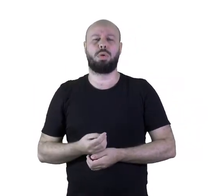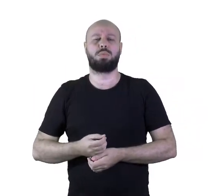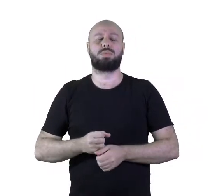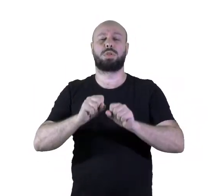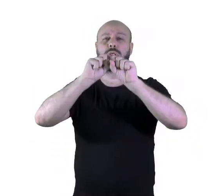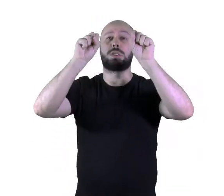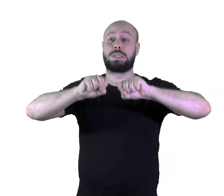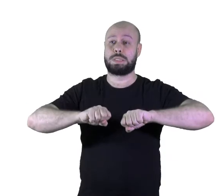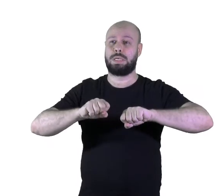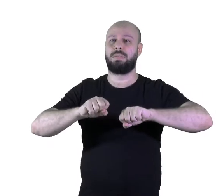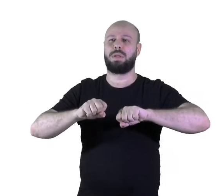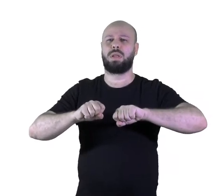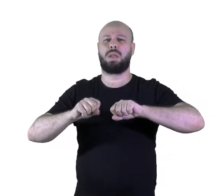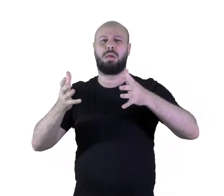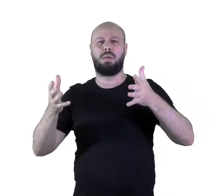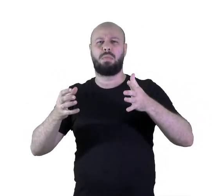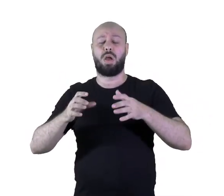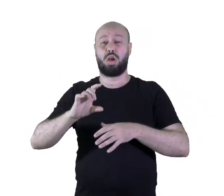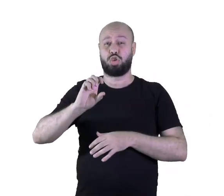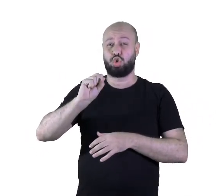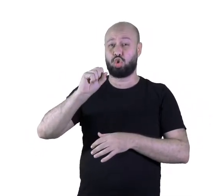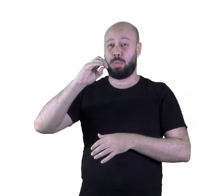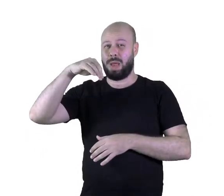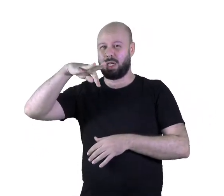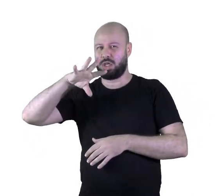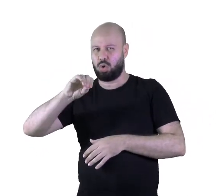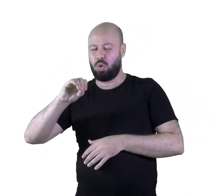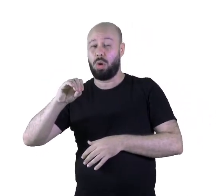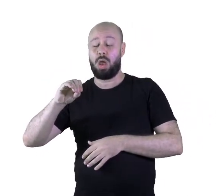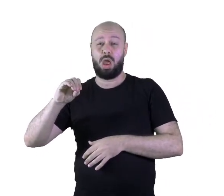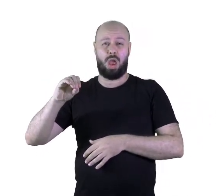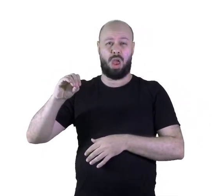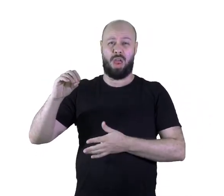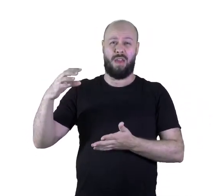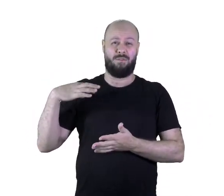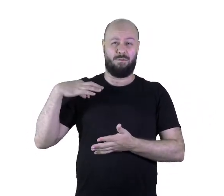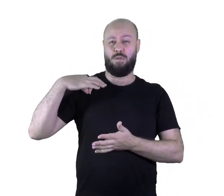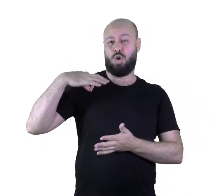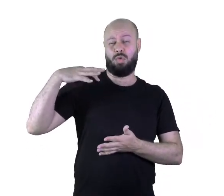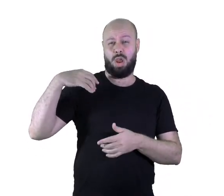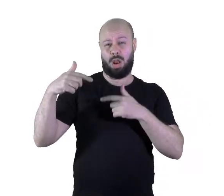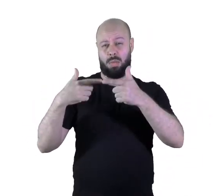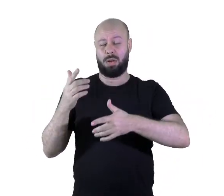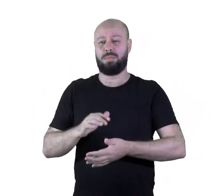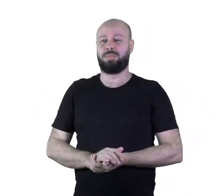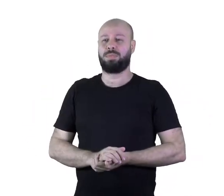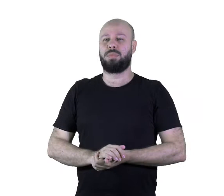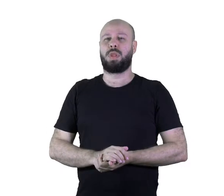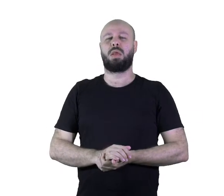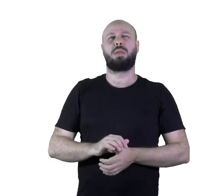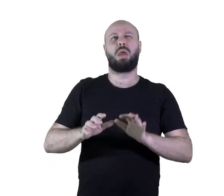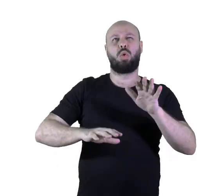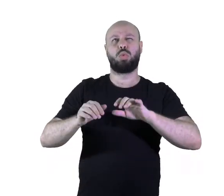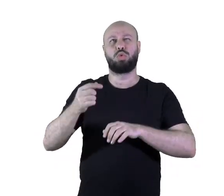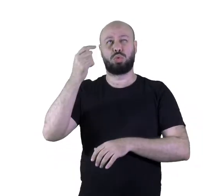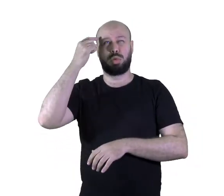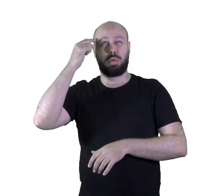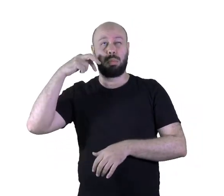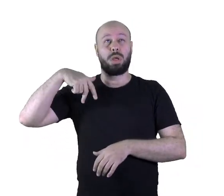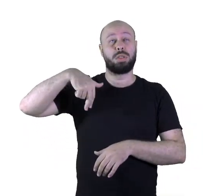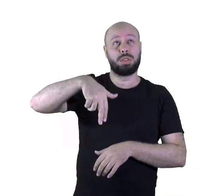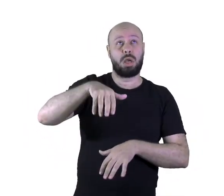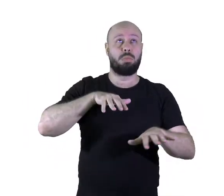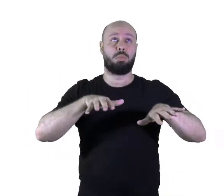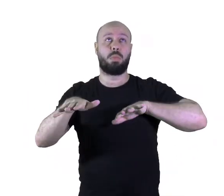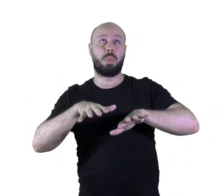nervoso voluntário, que é o somático, e autônomo, que é o visceral. Então, olha ali, as ações conscientes, andar, falar, pensar,